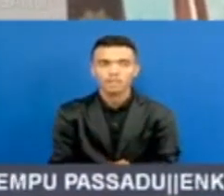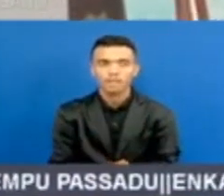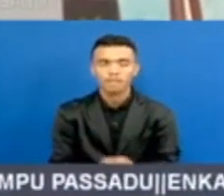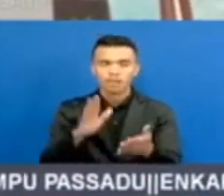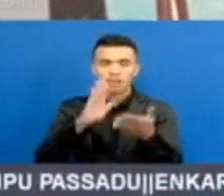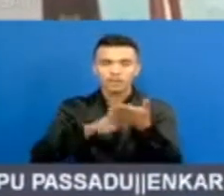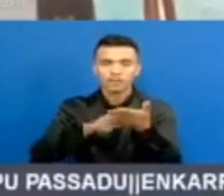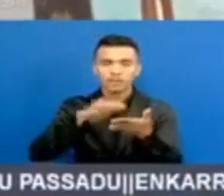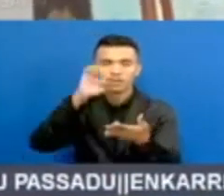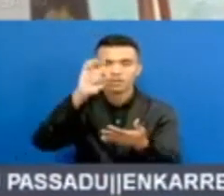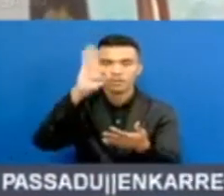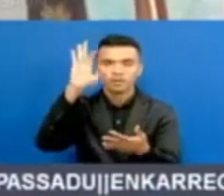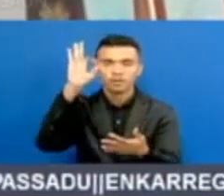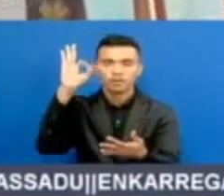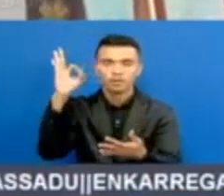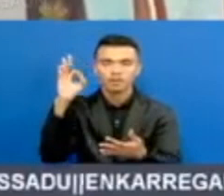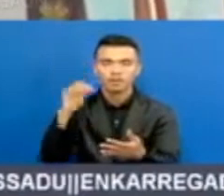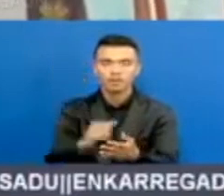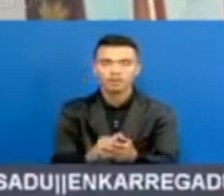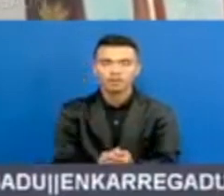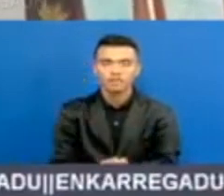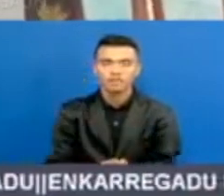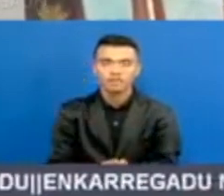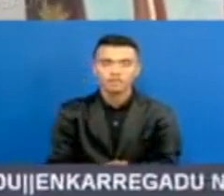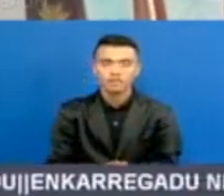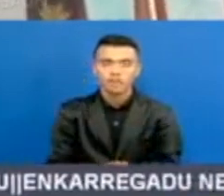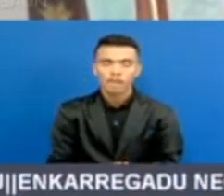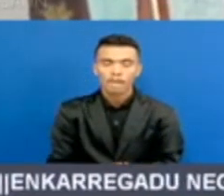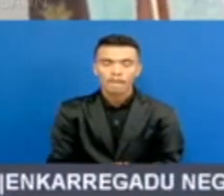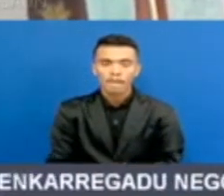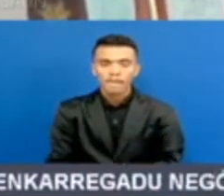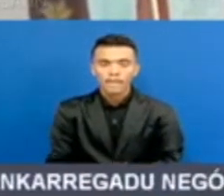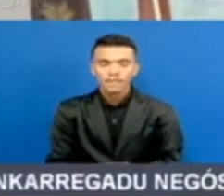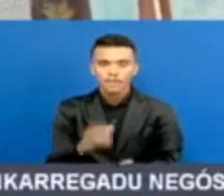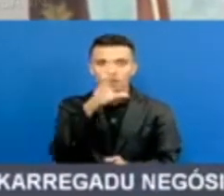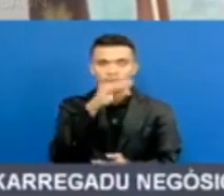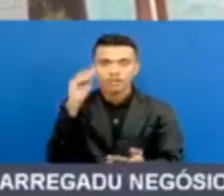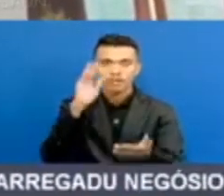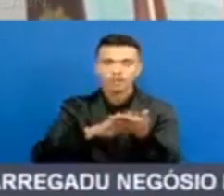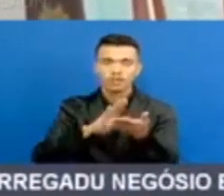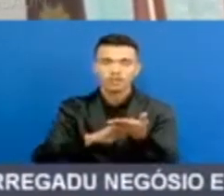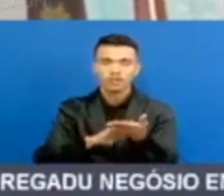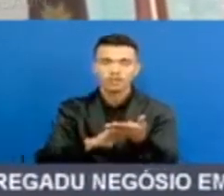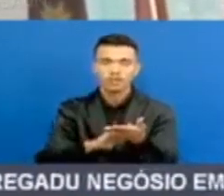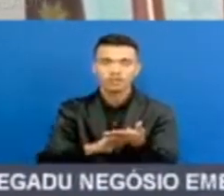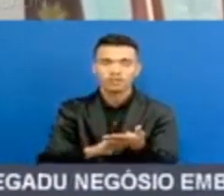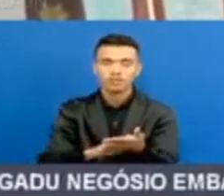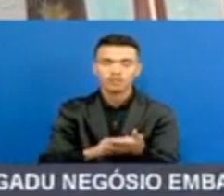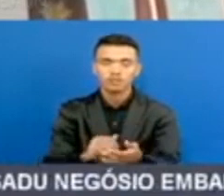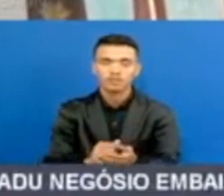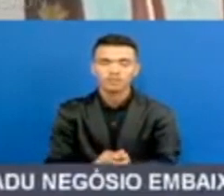escola EBF Laualiu, no escola classe paralelo